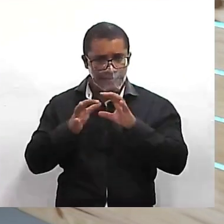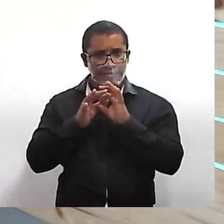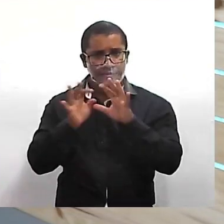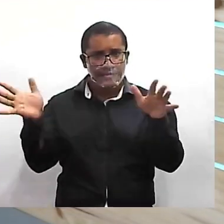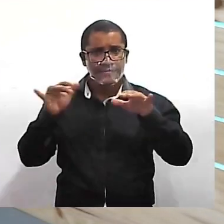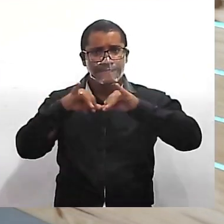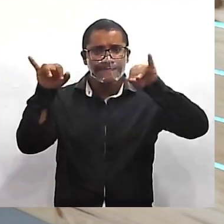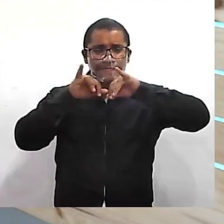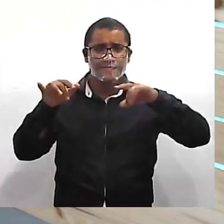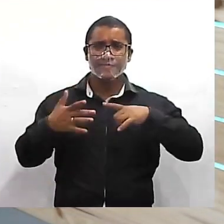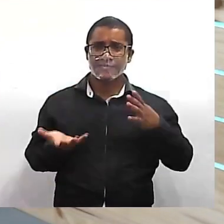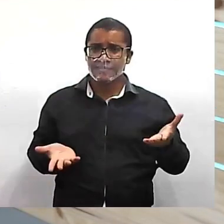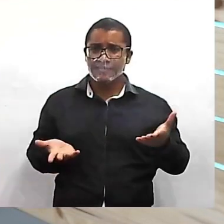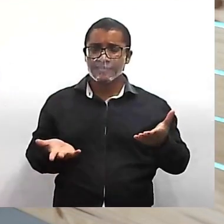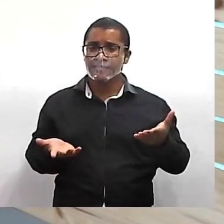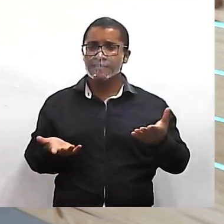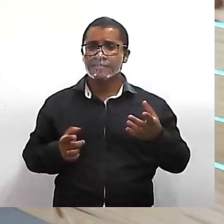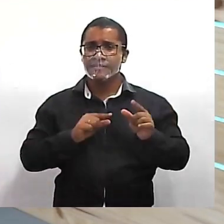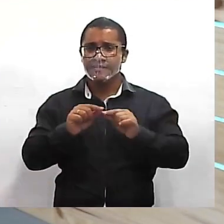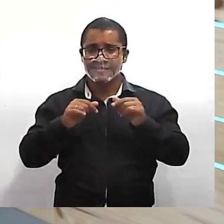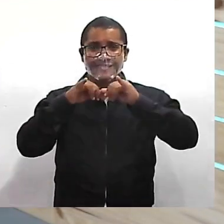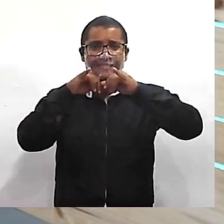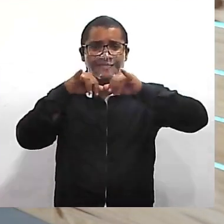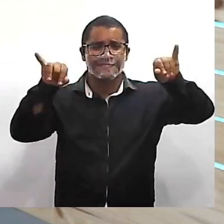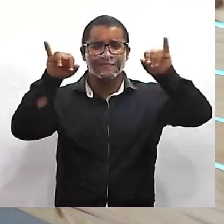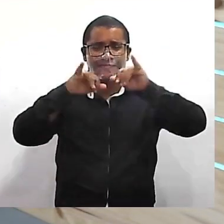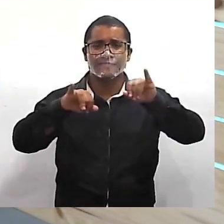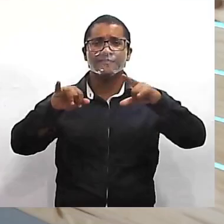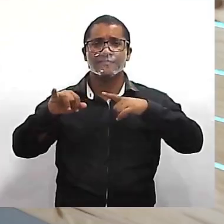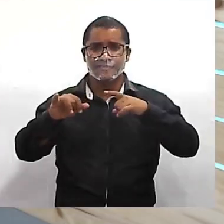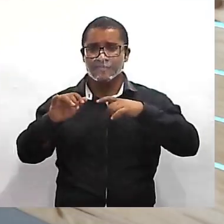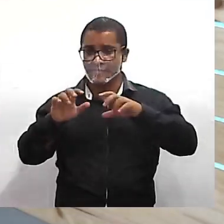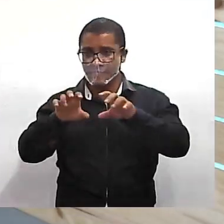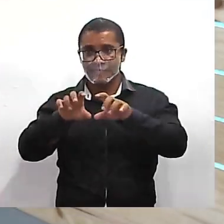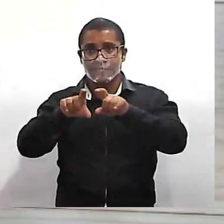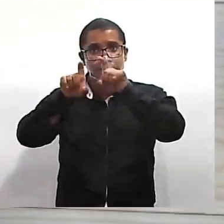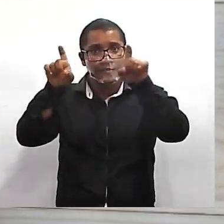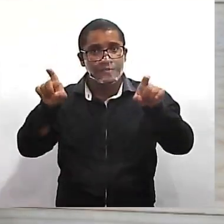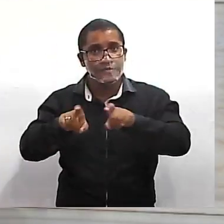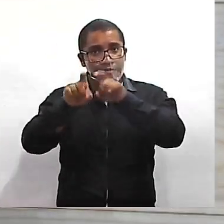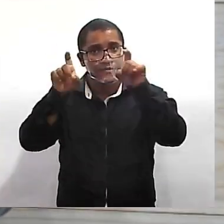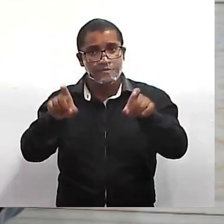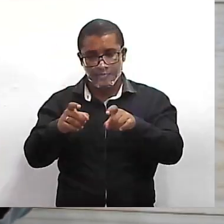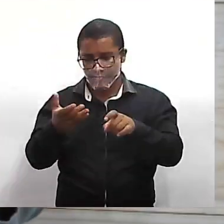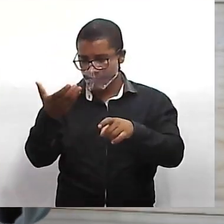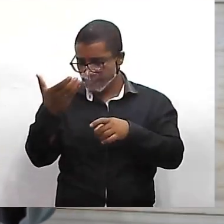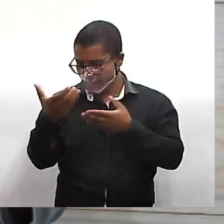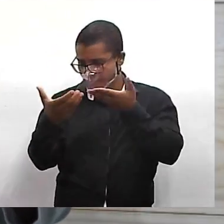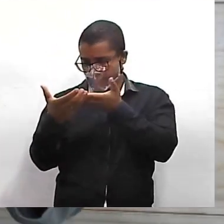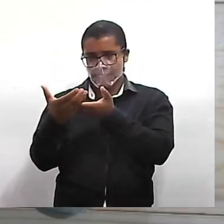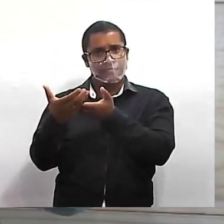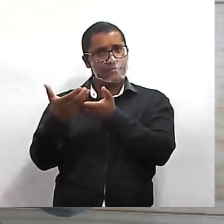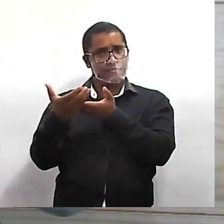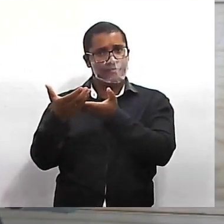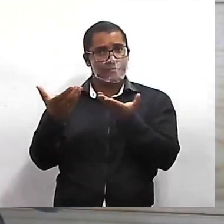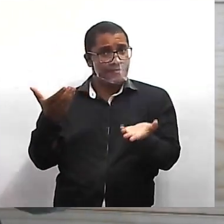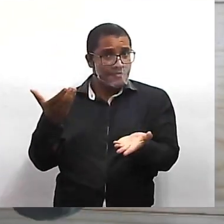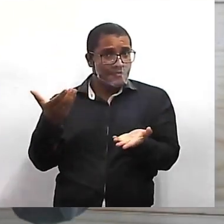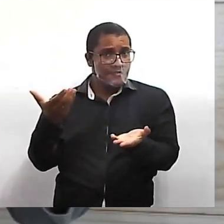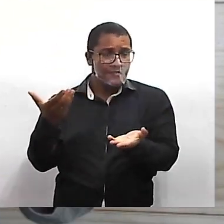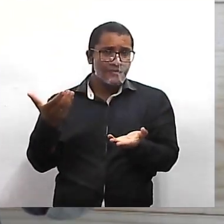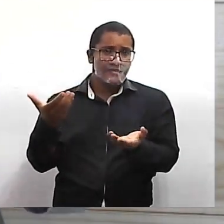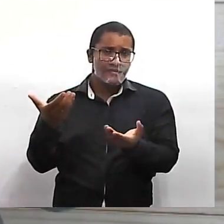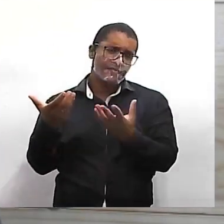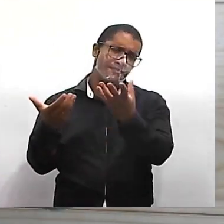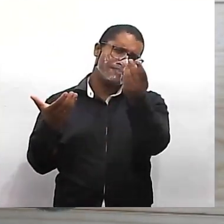comentou isso para a gente, né? Essas informações, nós temos um computador na palma das nossas mãos, né? A maioria das